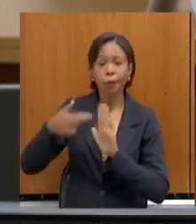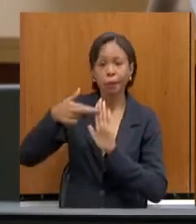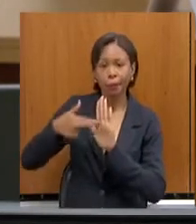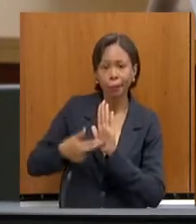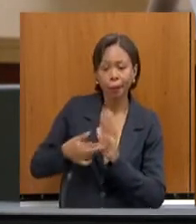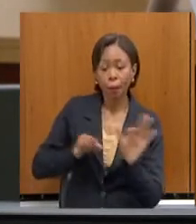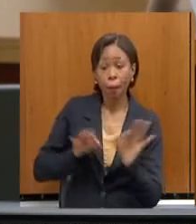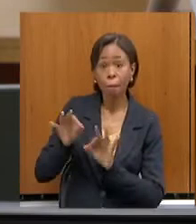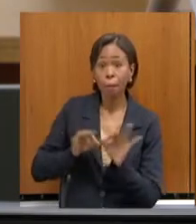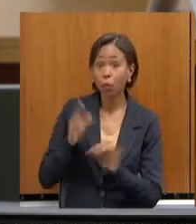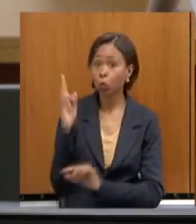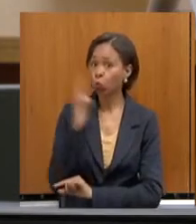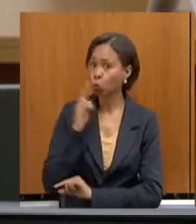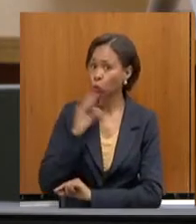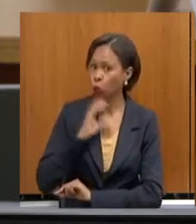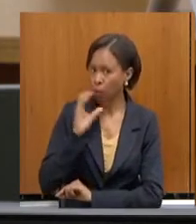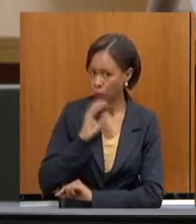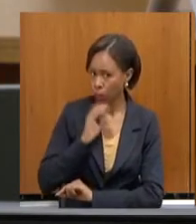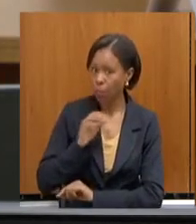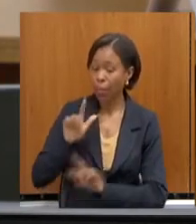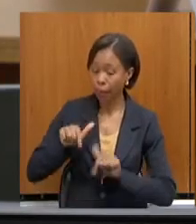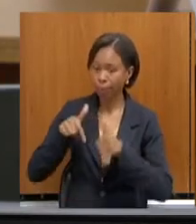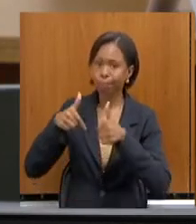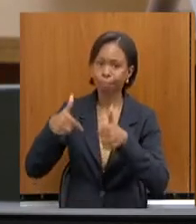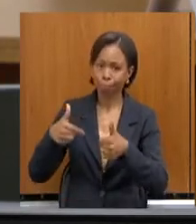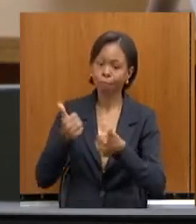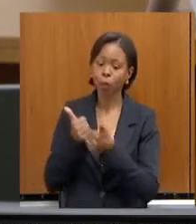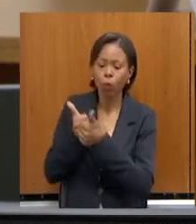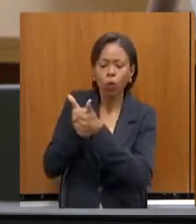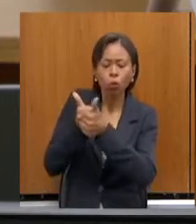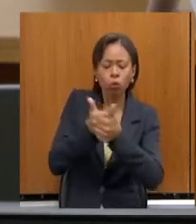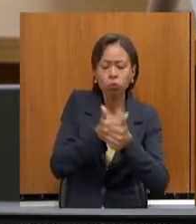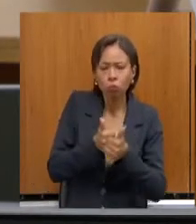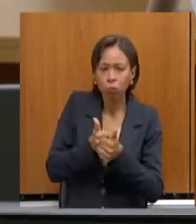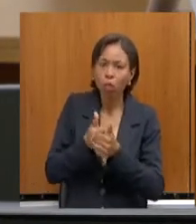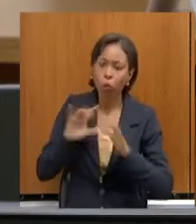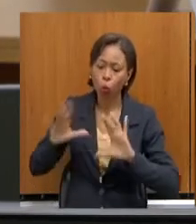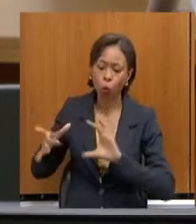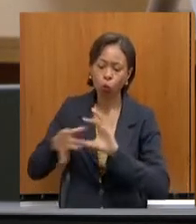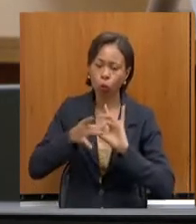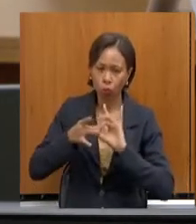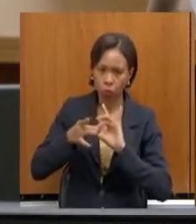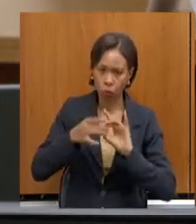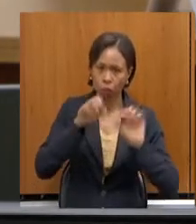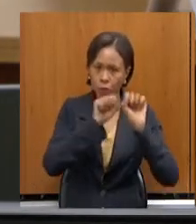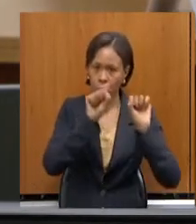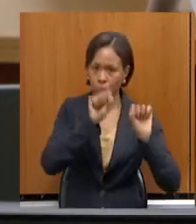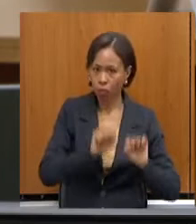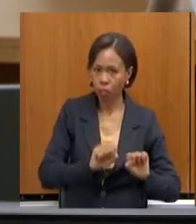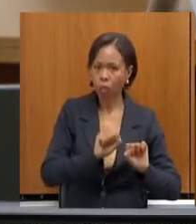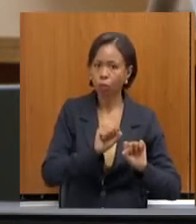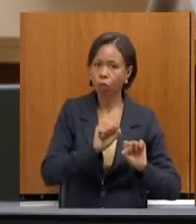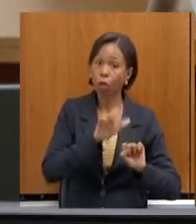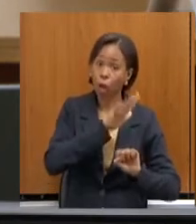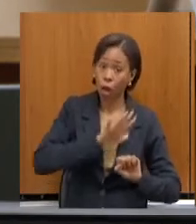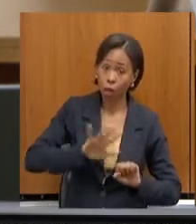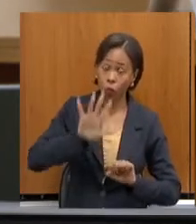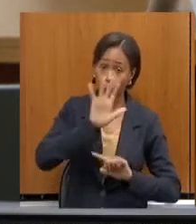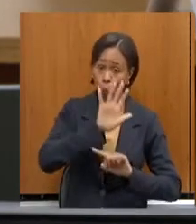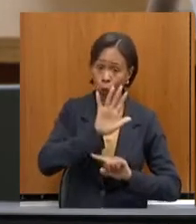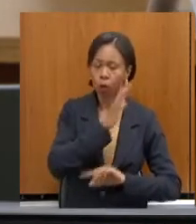ação de emergência que é uma ação inclusive de acompanhamento conjunto entre Estadual de Meio Ambiente e defesa civil